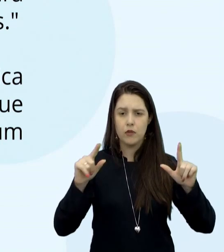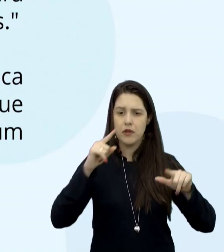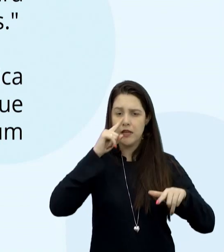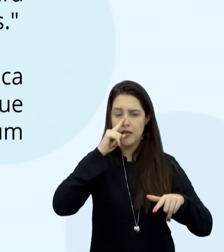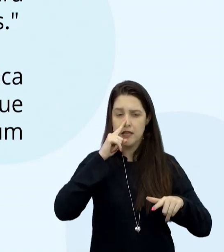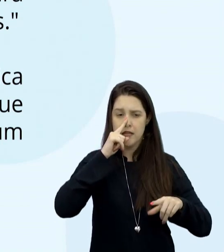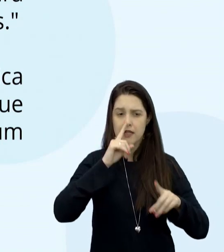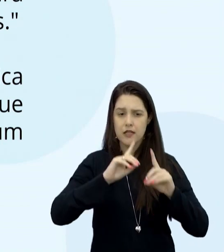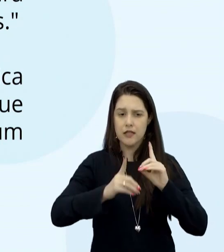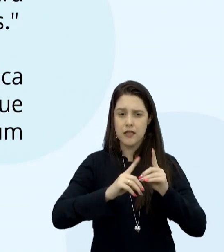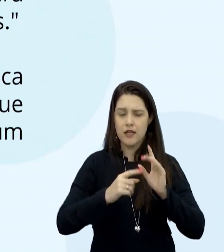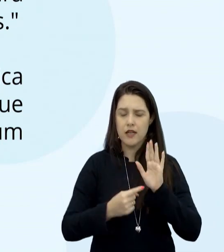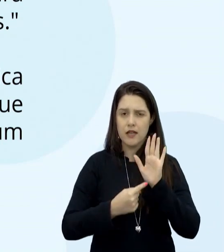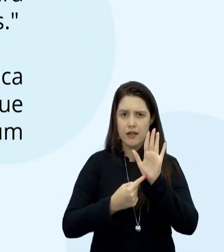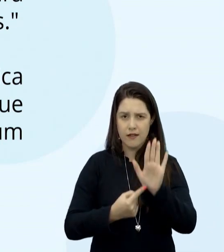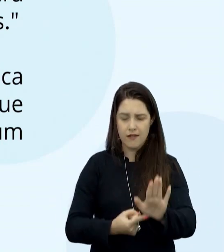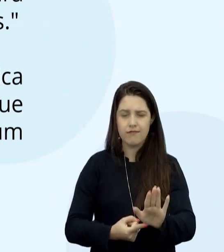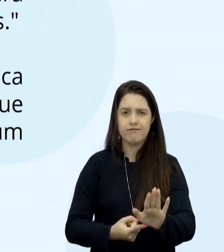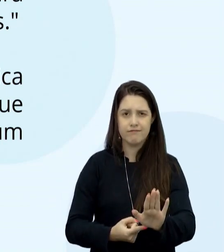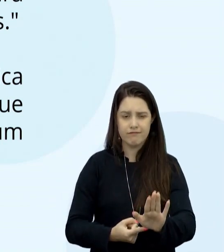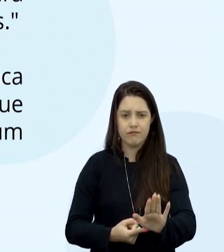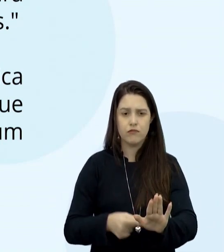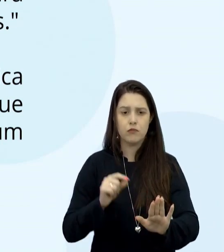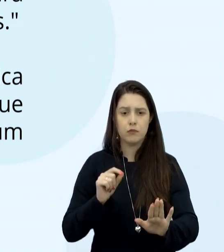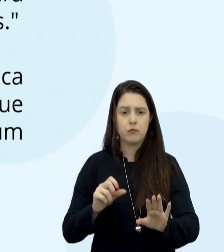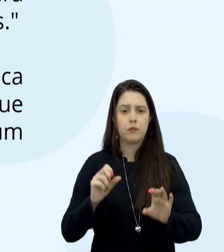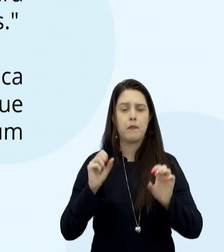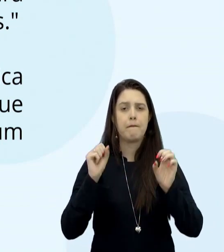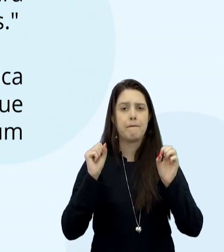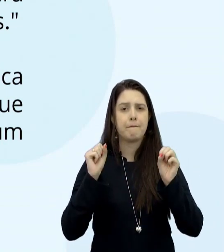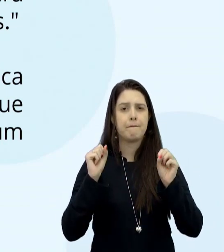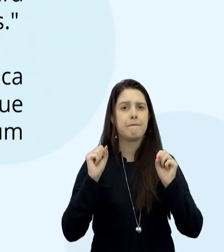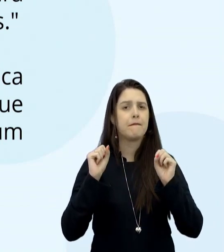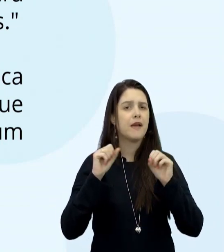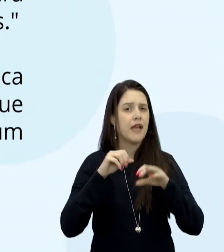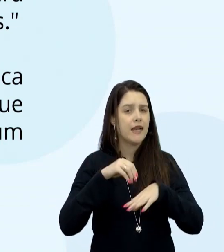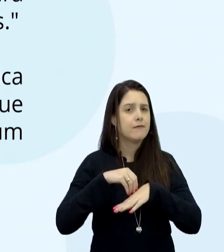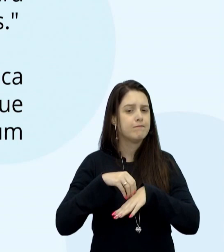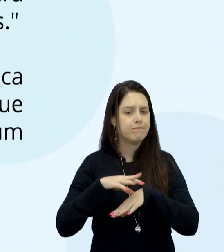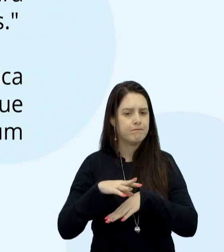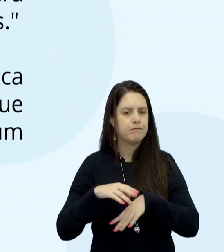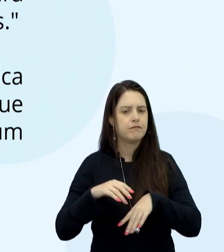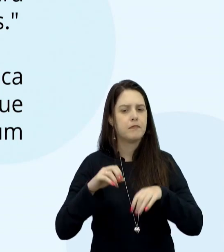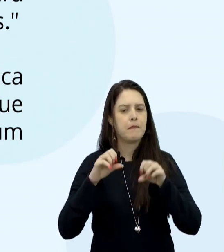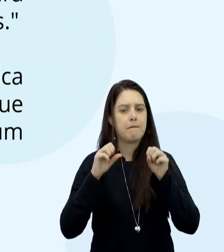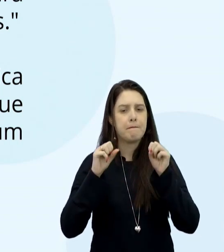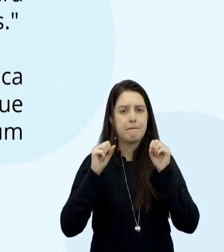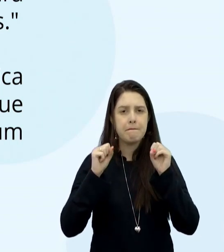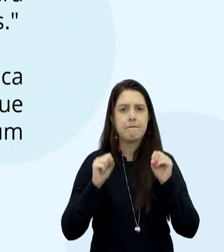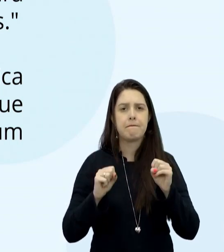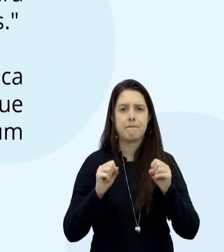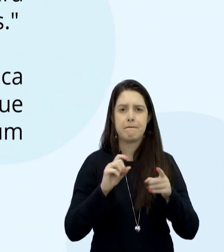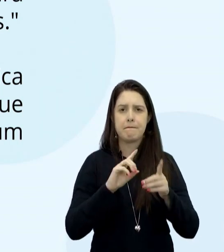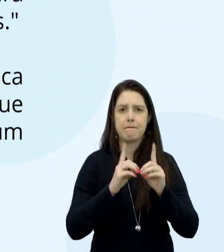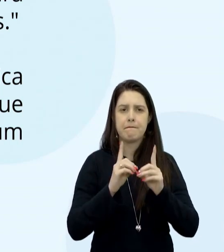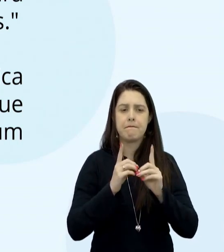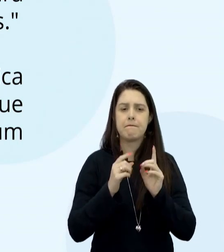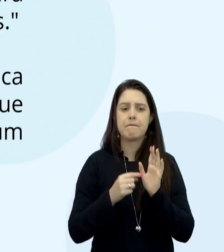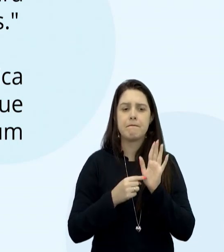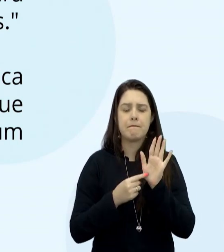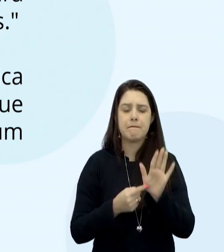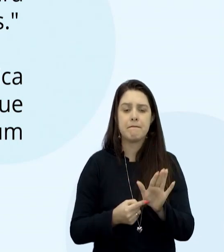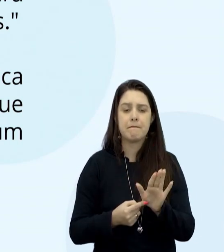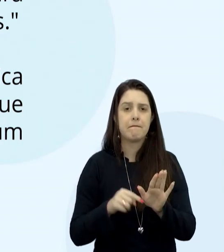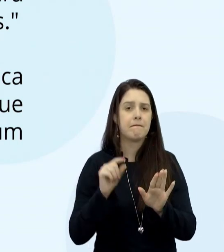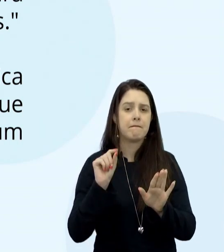essa pesquisa sobre os algoritmos racistas, ele diz assim, ó, ele alerta para os riscos que essa dinâmica representa.